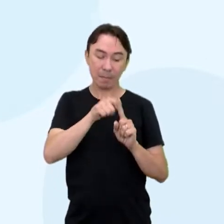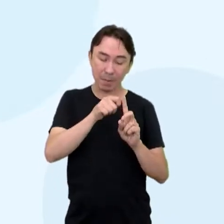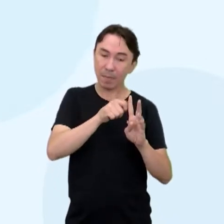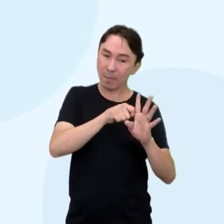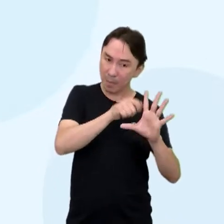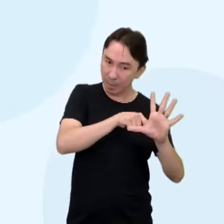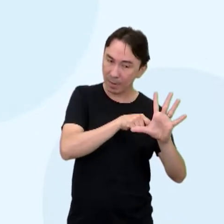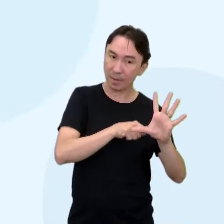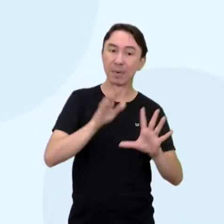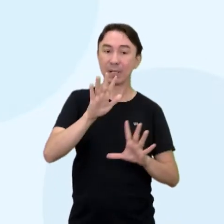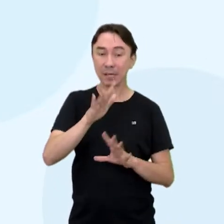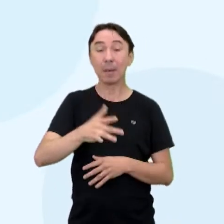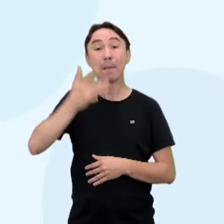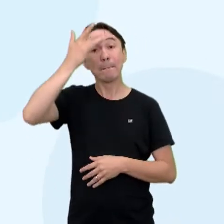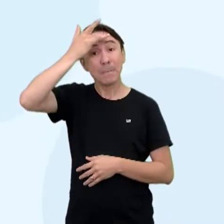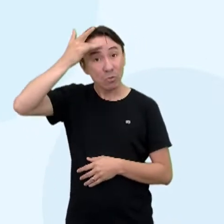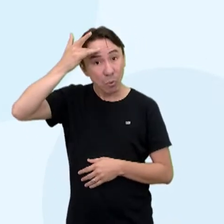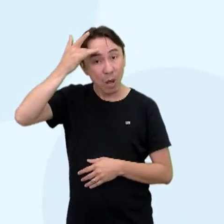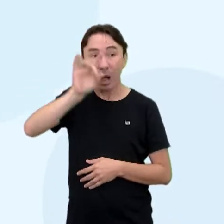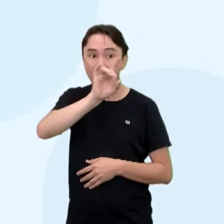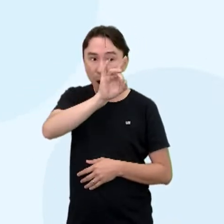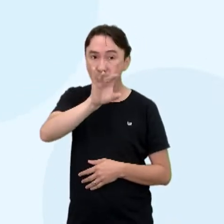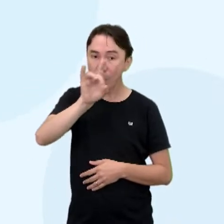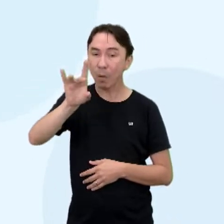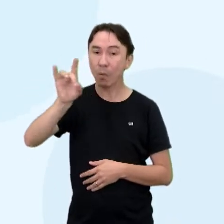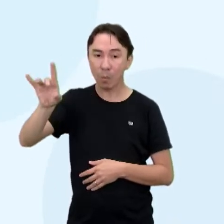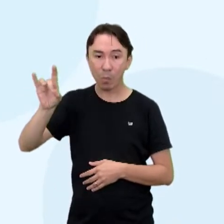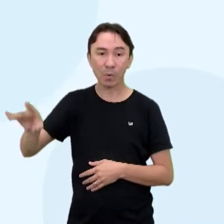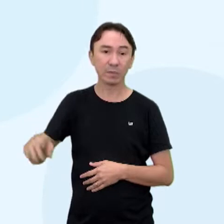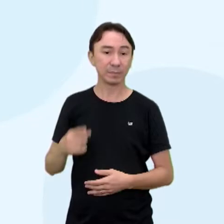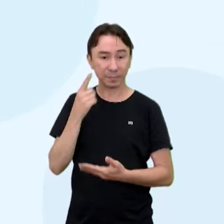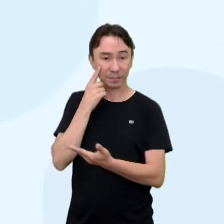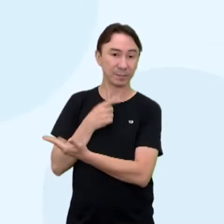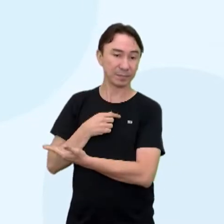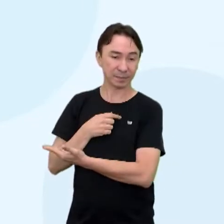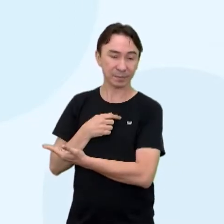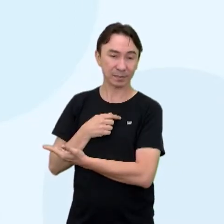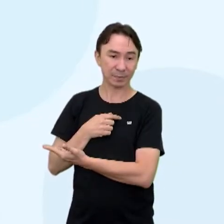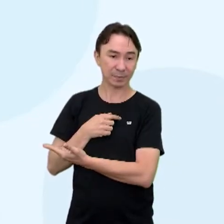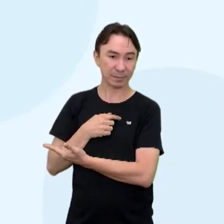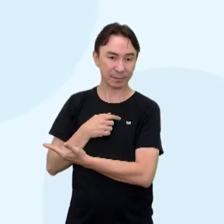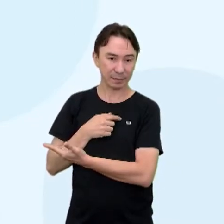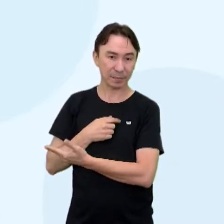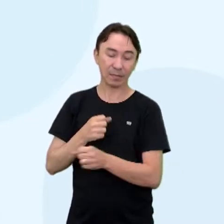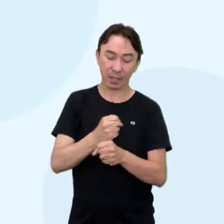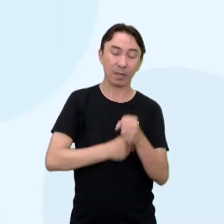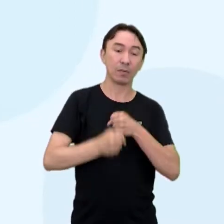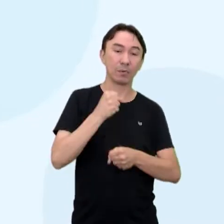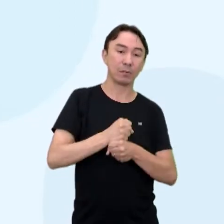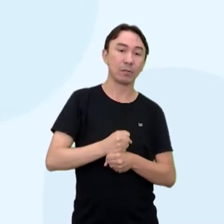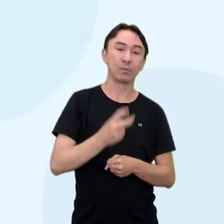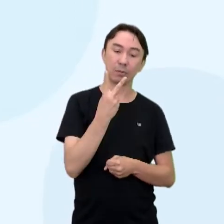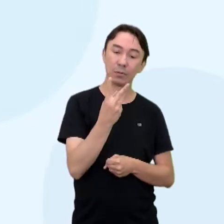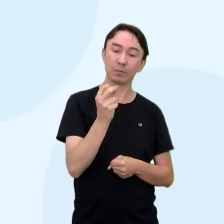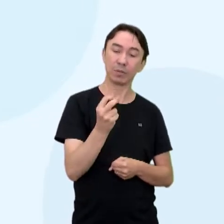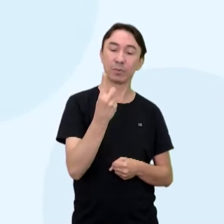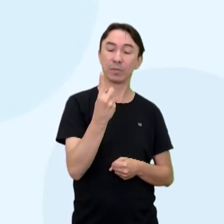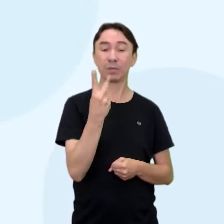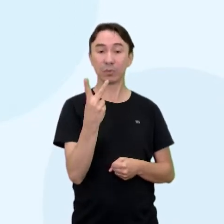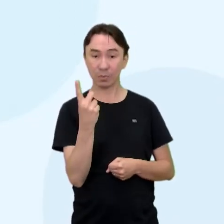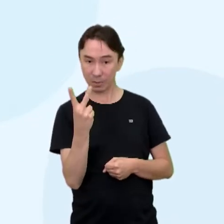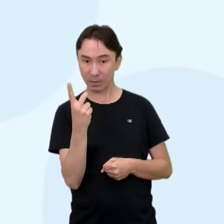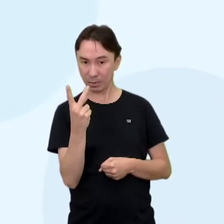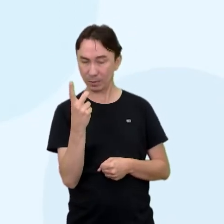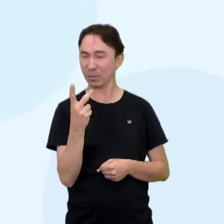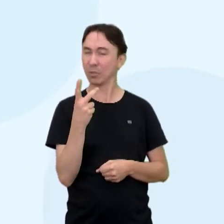aí é per capita, né, por pessoa. Né, e aí segundo o rendimento que se tem. Né, em 2012, todos os trabalhos,